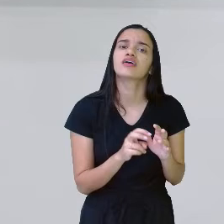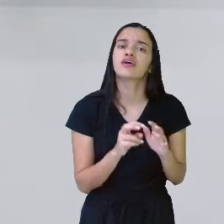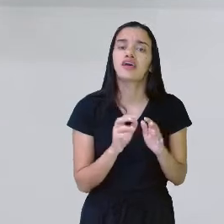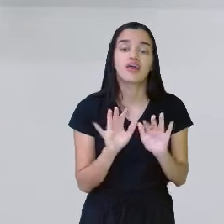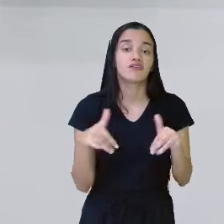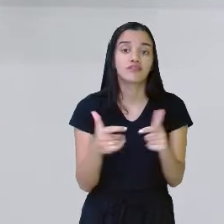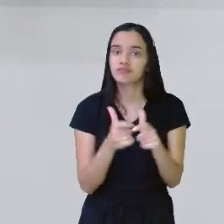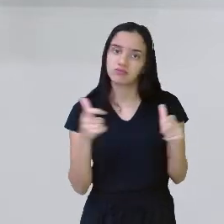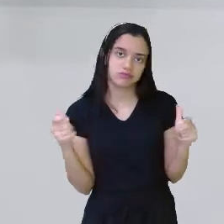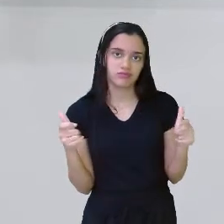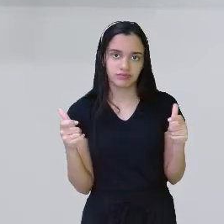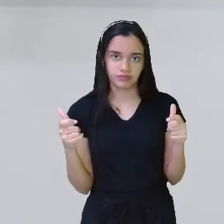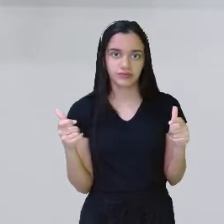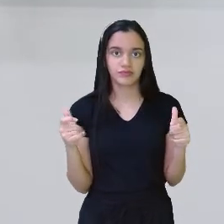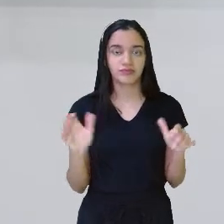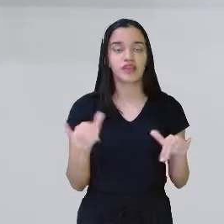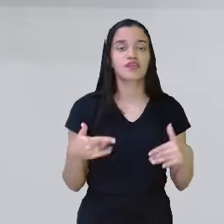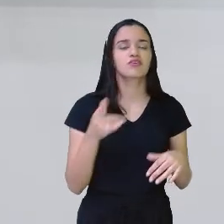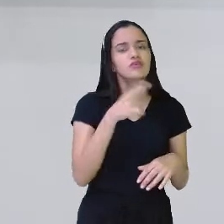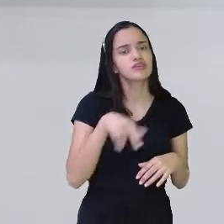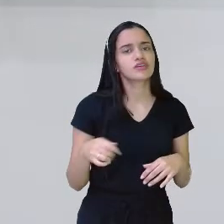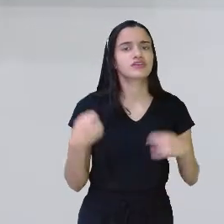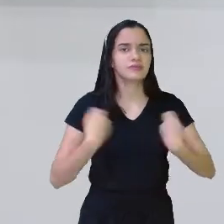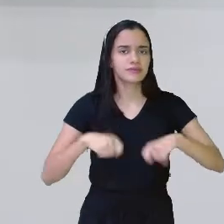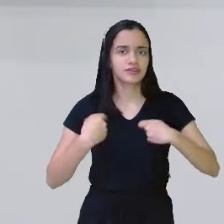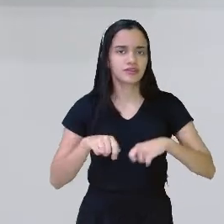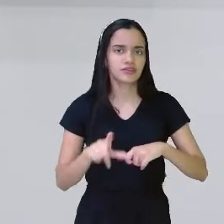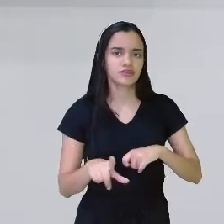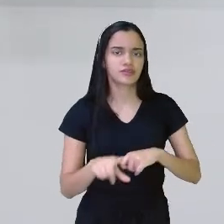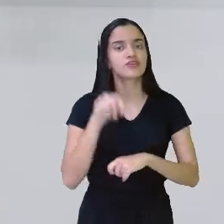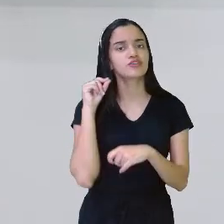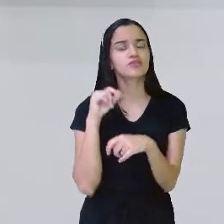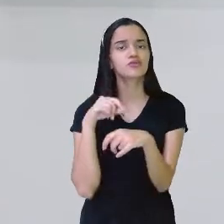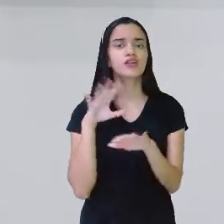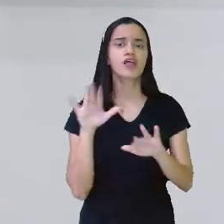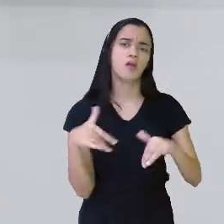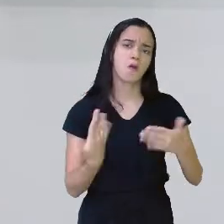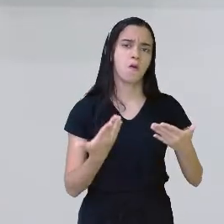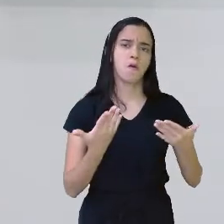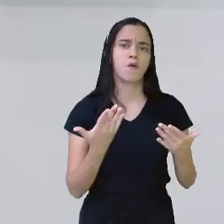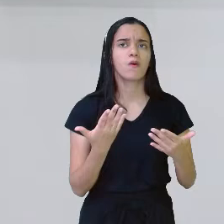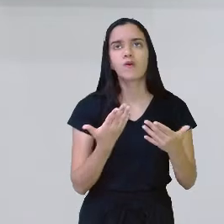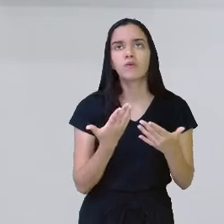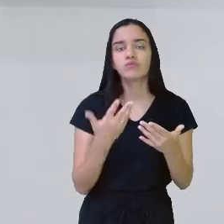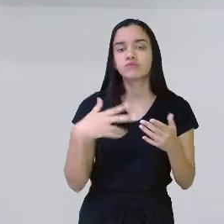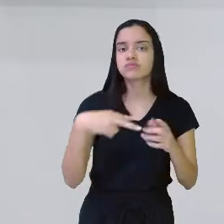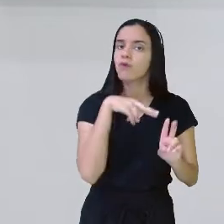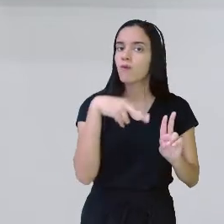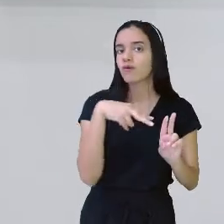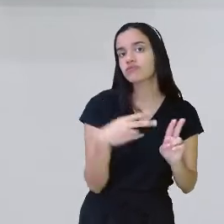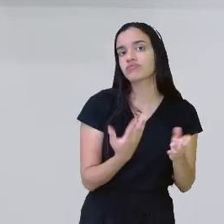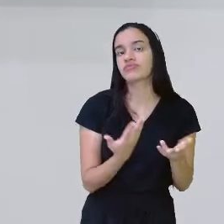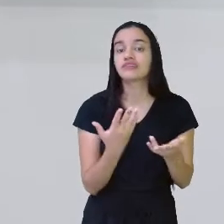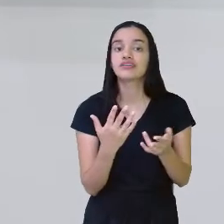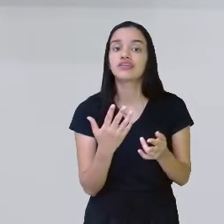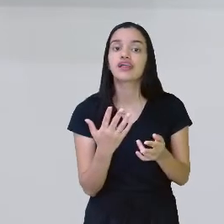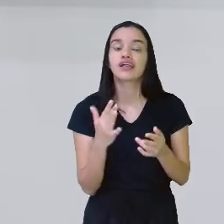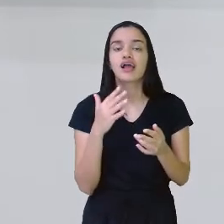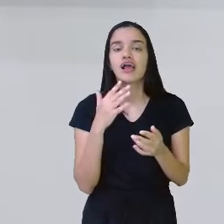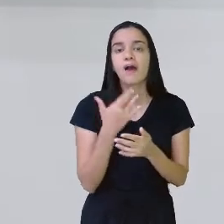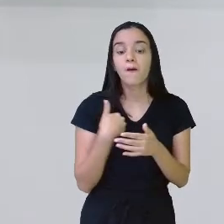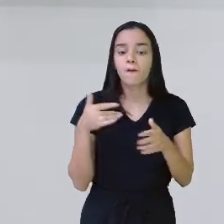muito amplo. Então, vocês precisam escolher um ou outro aspecto, né? Alguma coisa